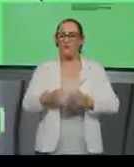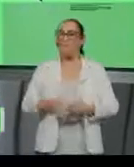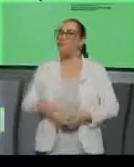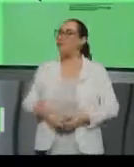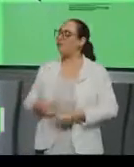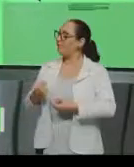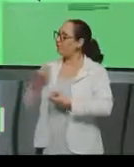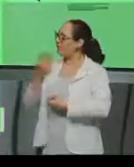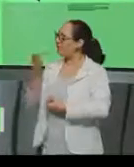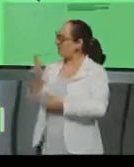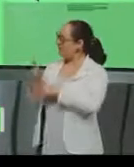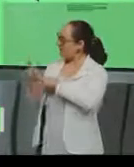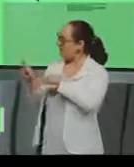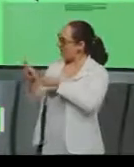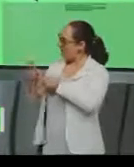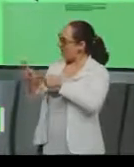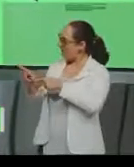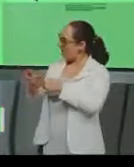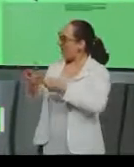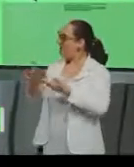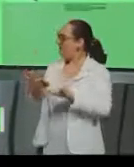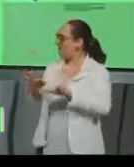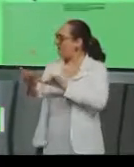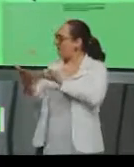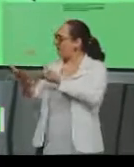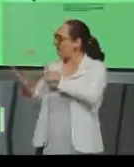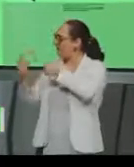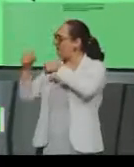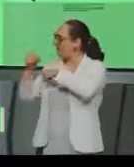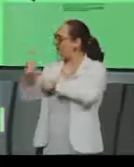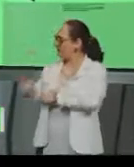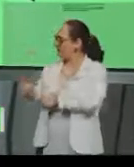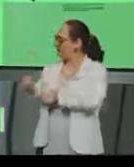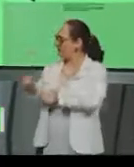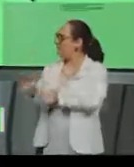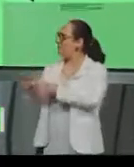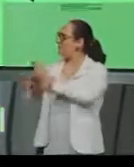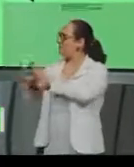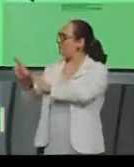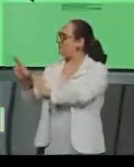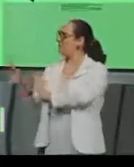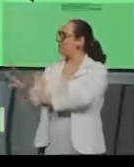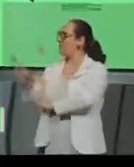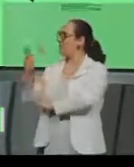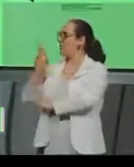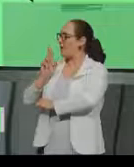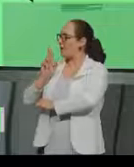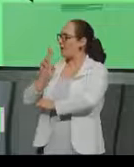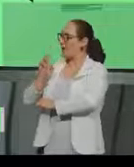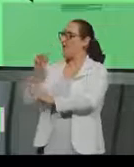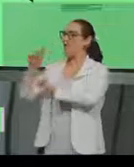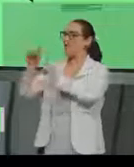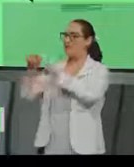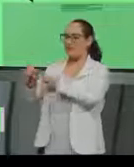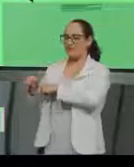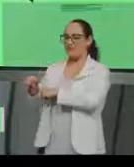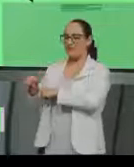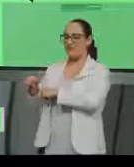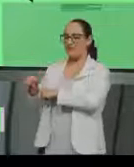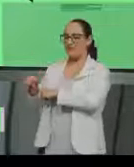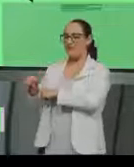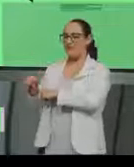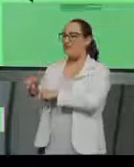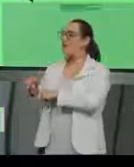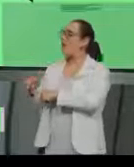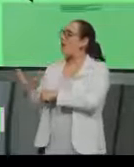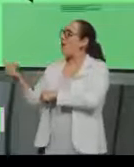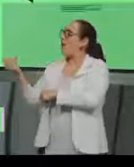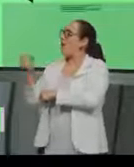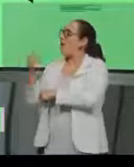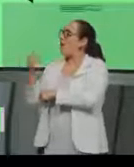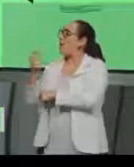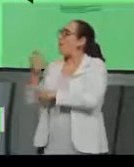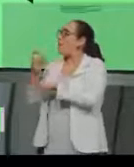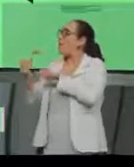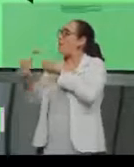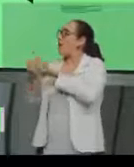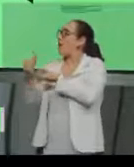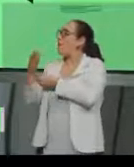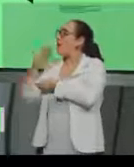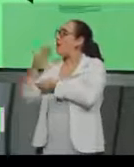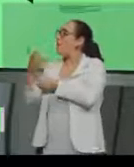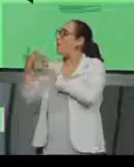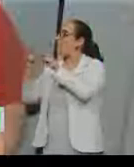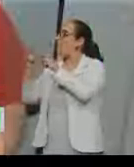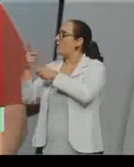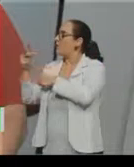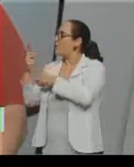professor Clédson? Tudo bem, Seja Dani. bem-vindo, né, ao nosso Tira Dúvidas, ao nosso Se Liga. Conta pra gente aí, quais foram os temas das